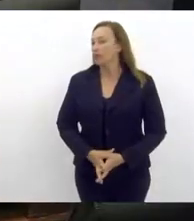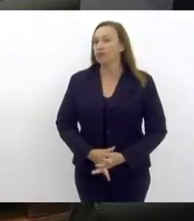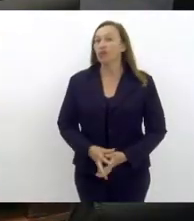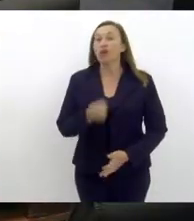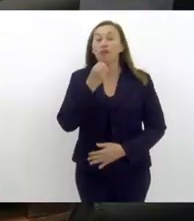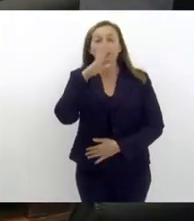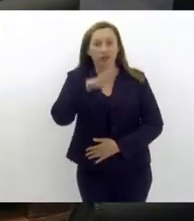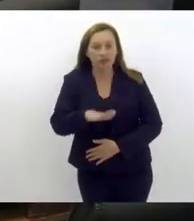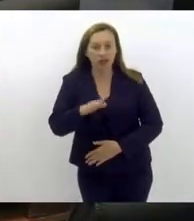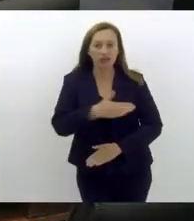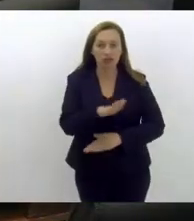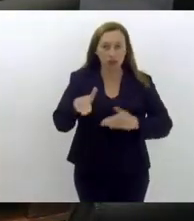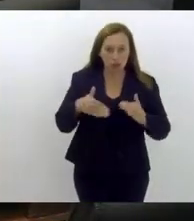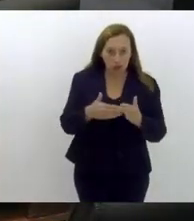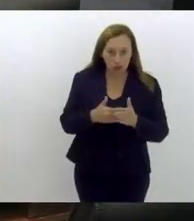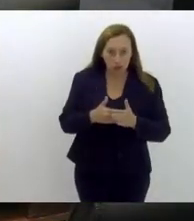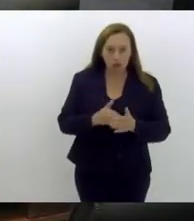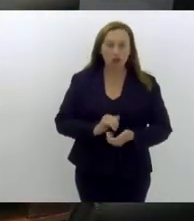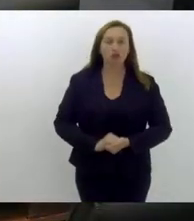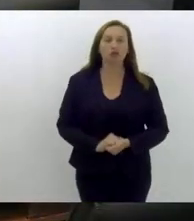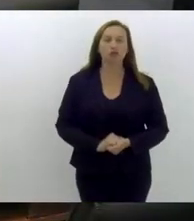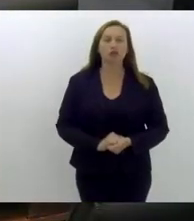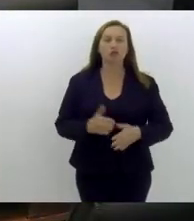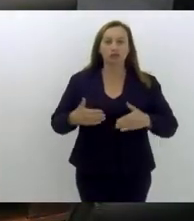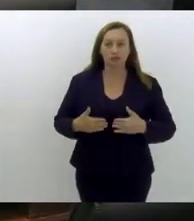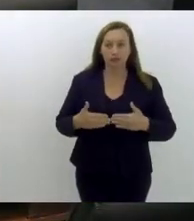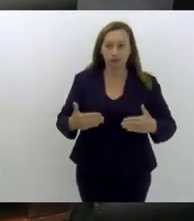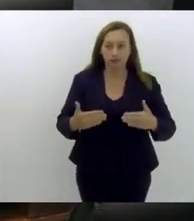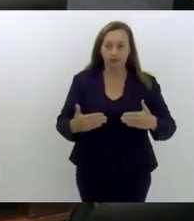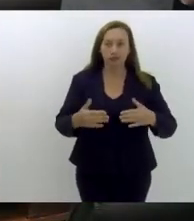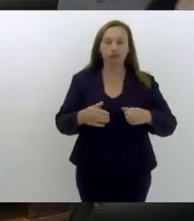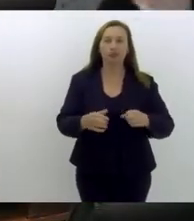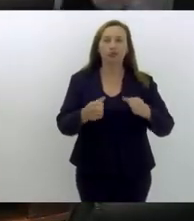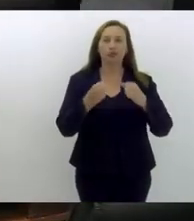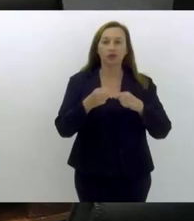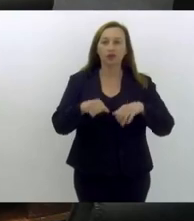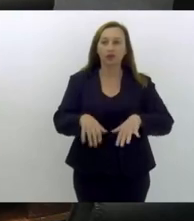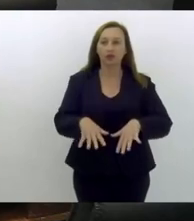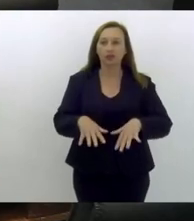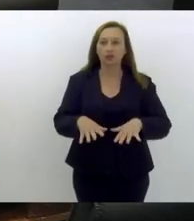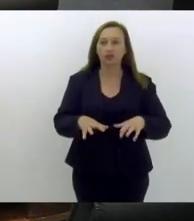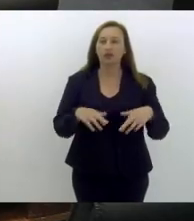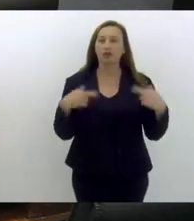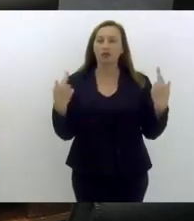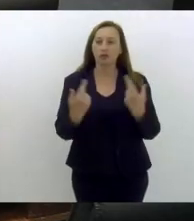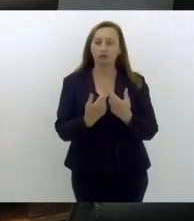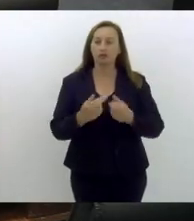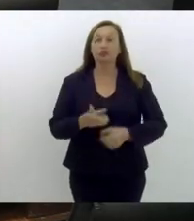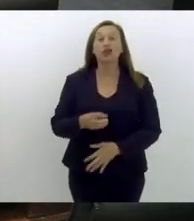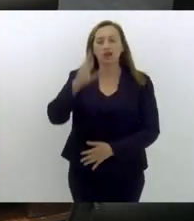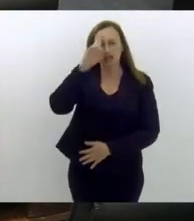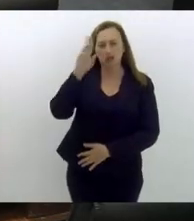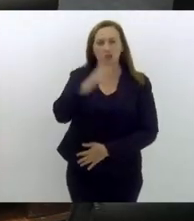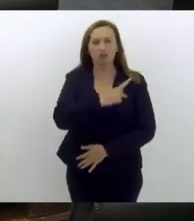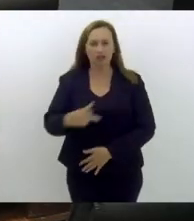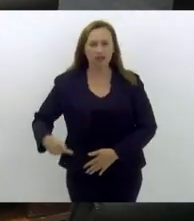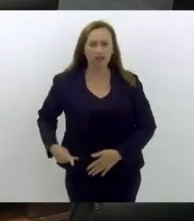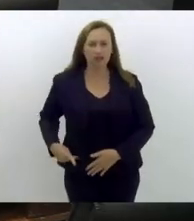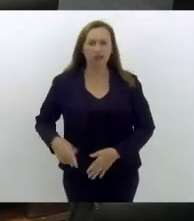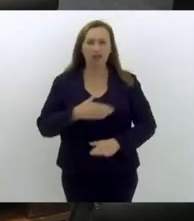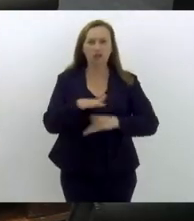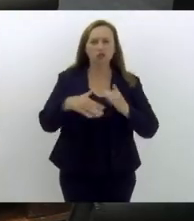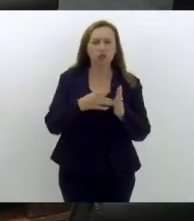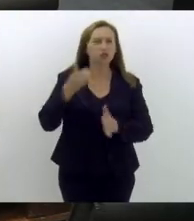Boa tarde a todos. Está aberta a sessão. Deputado Marcelo Dino. Senhor presidente, nobres